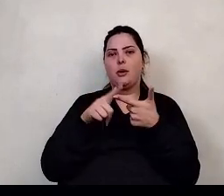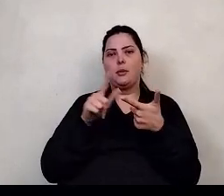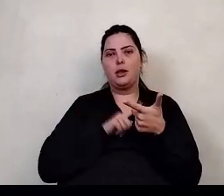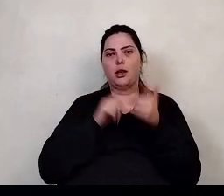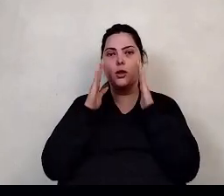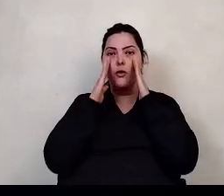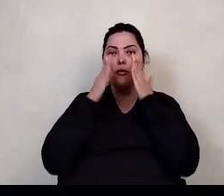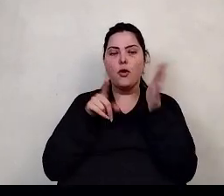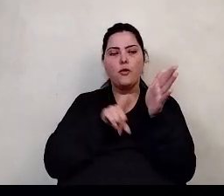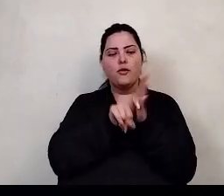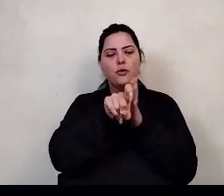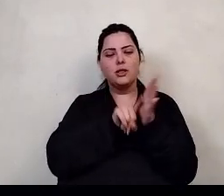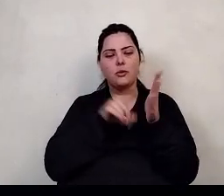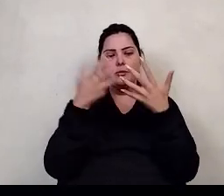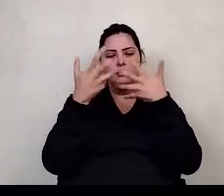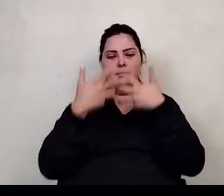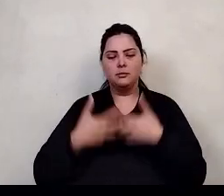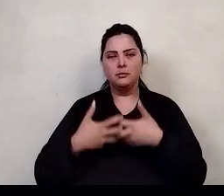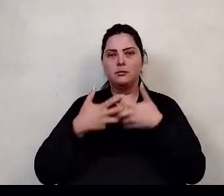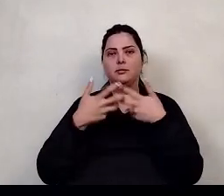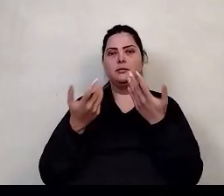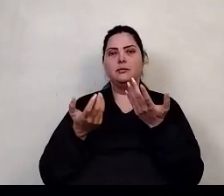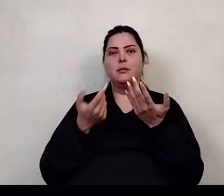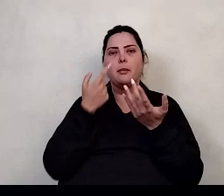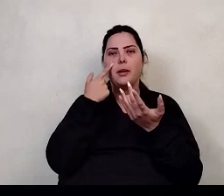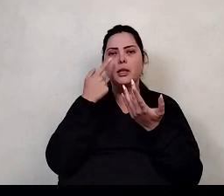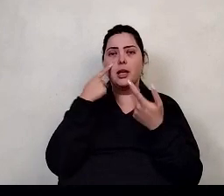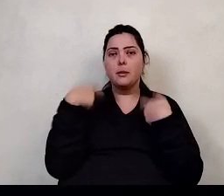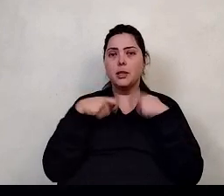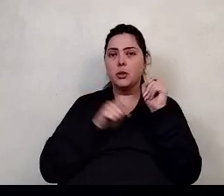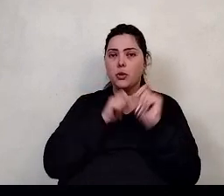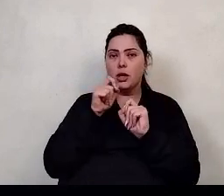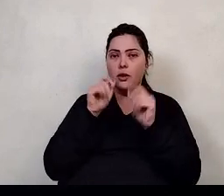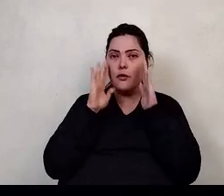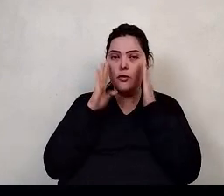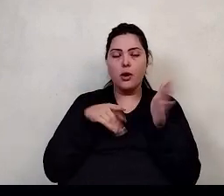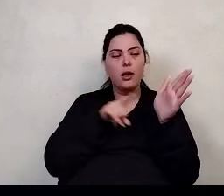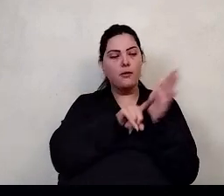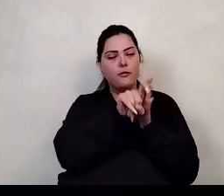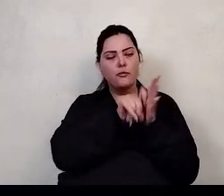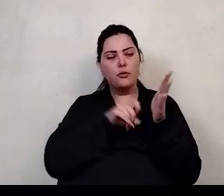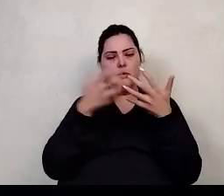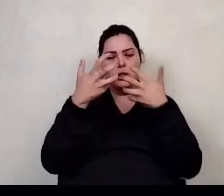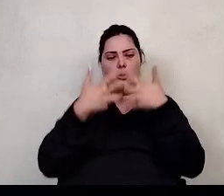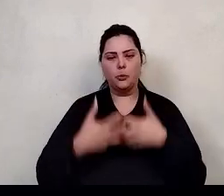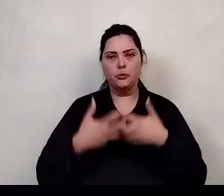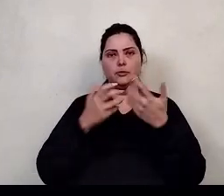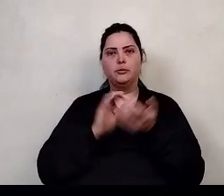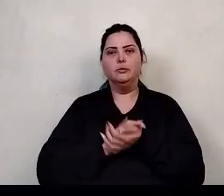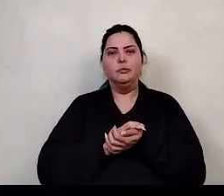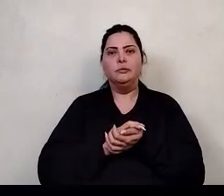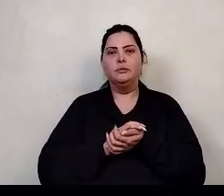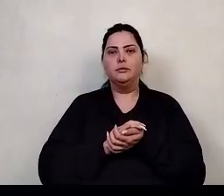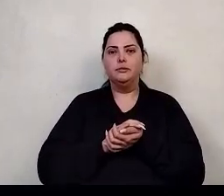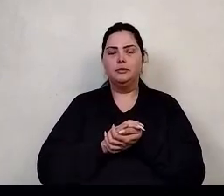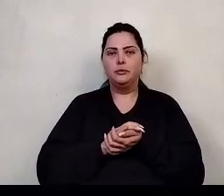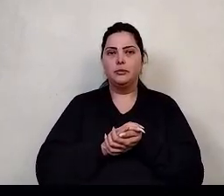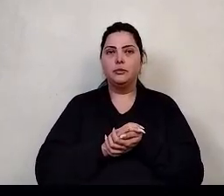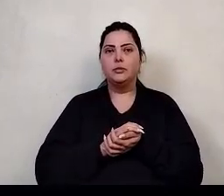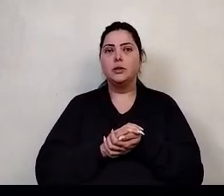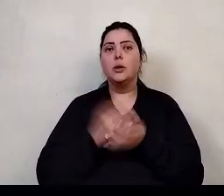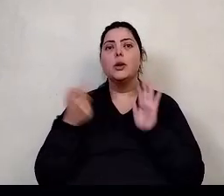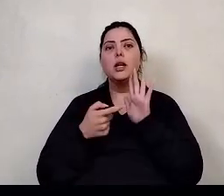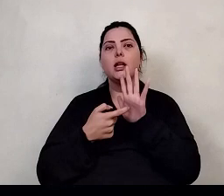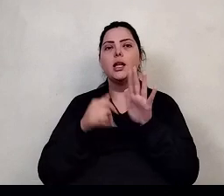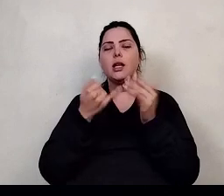funcionalidade. Então, a gente tem que começar a pensar que a gente precisa focar mais na funcionalidade. E aí, para trazer de exemplo para vocês